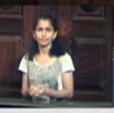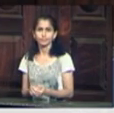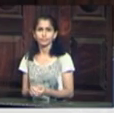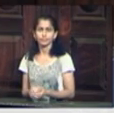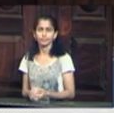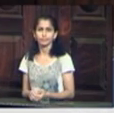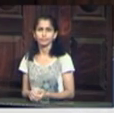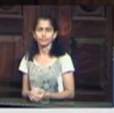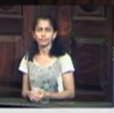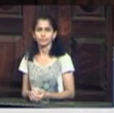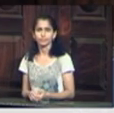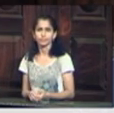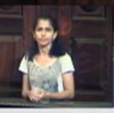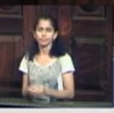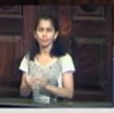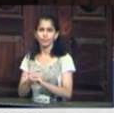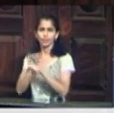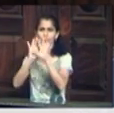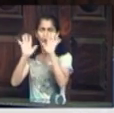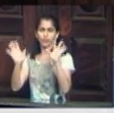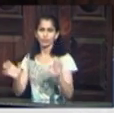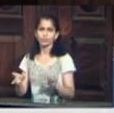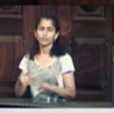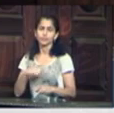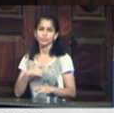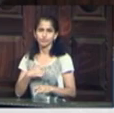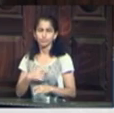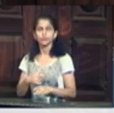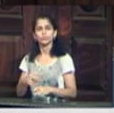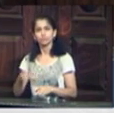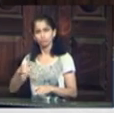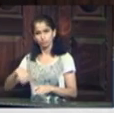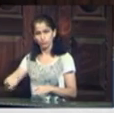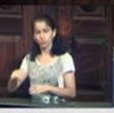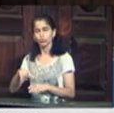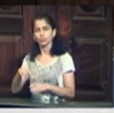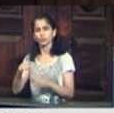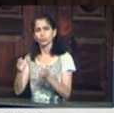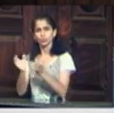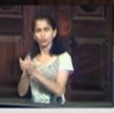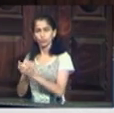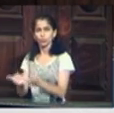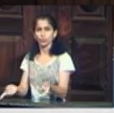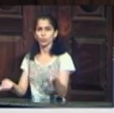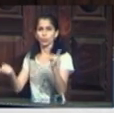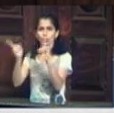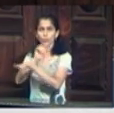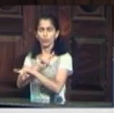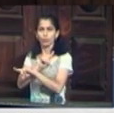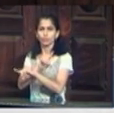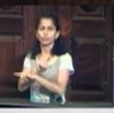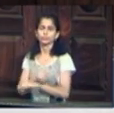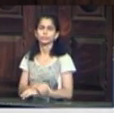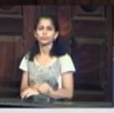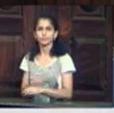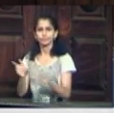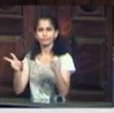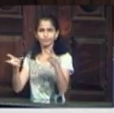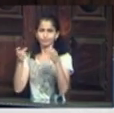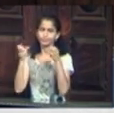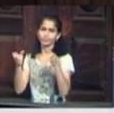Então, claramente, nós temos a nossa posição contrária a esta